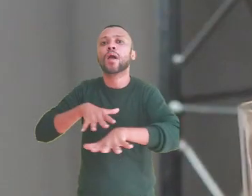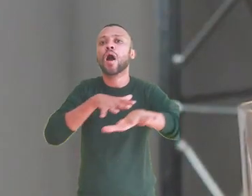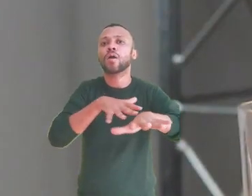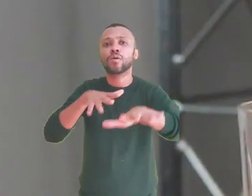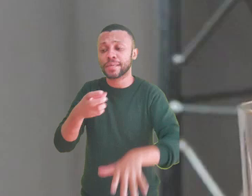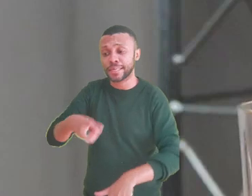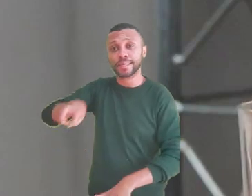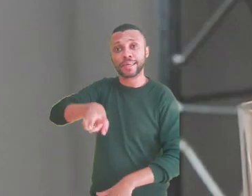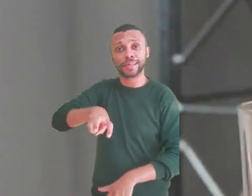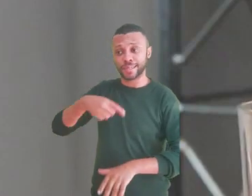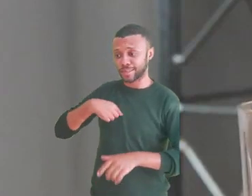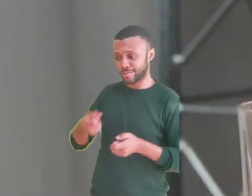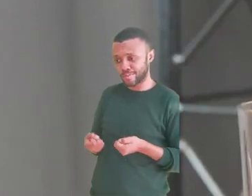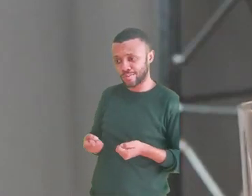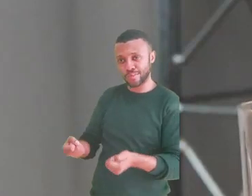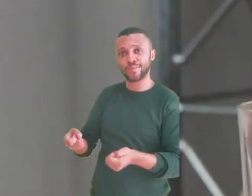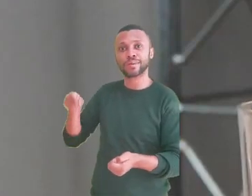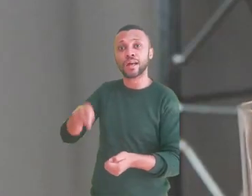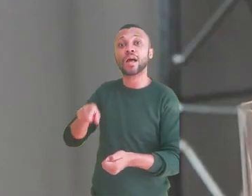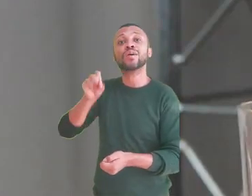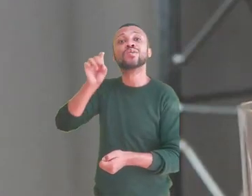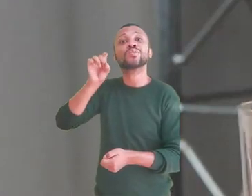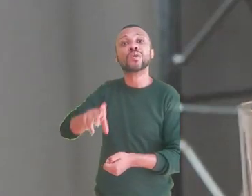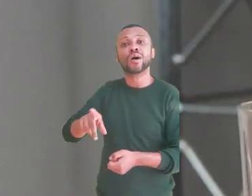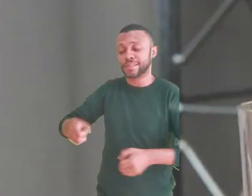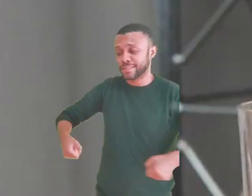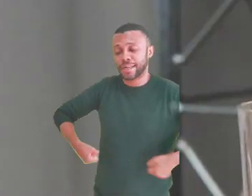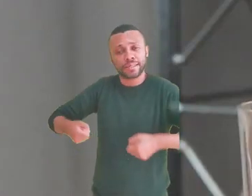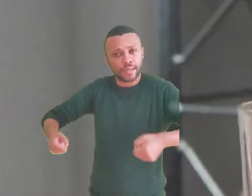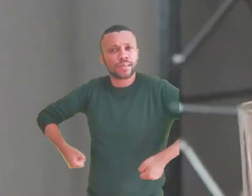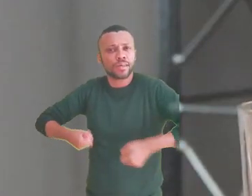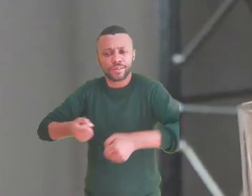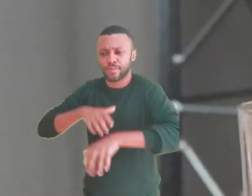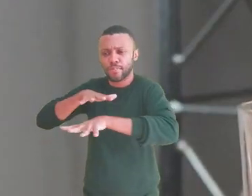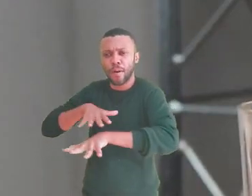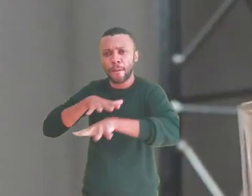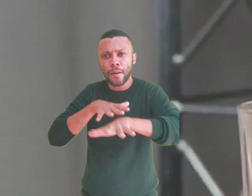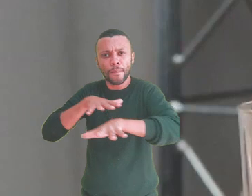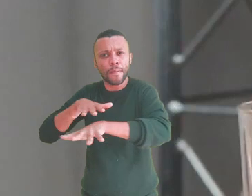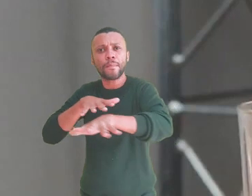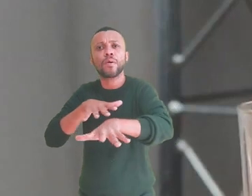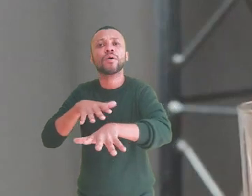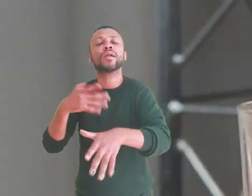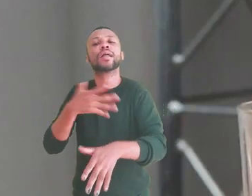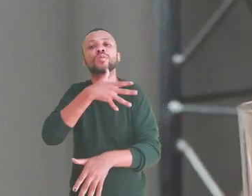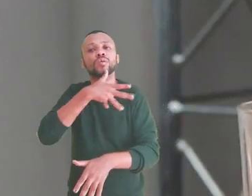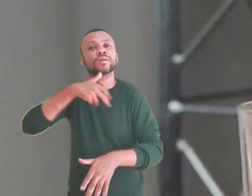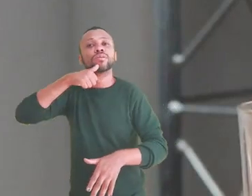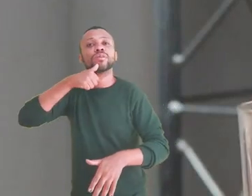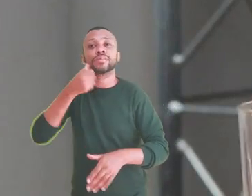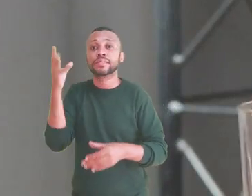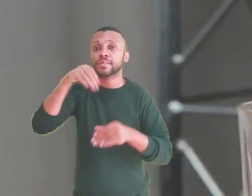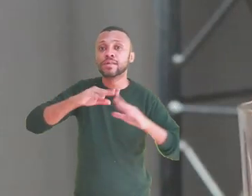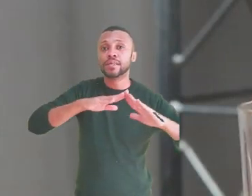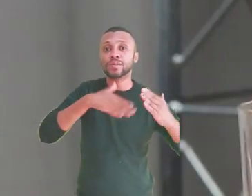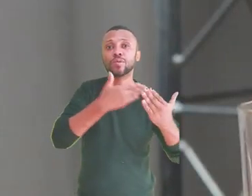de cadeirantes que vem no catete. Rafael faz parte junto comigo da Embaixadores da Alegria, que é a escola da diversidade, que